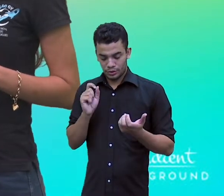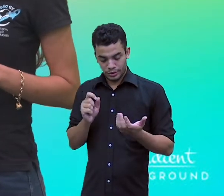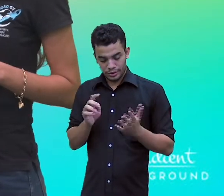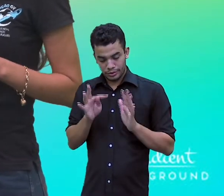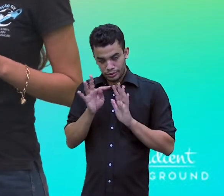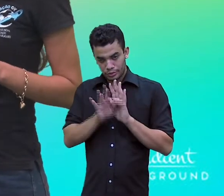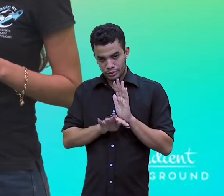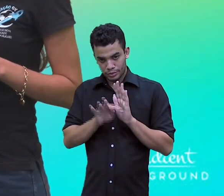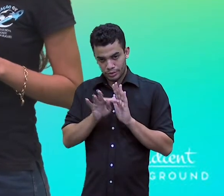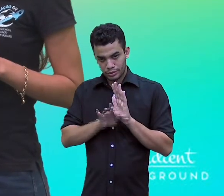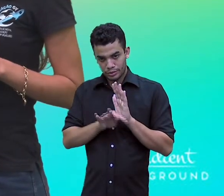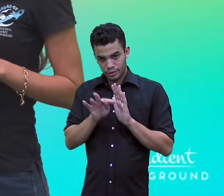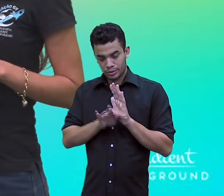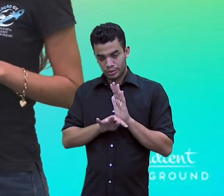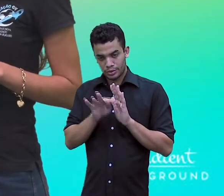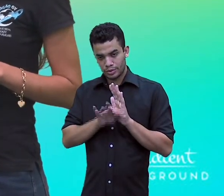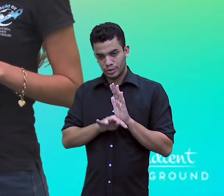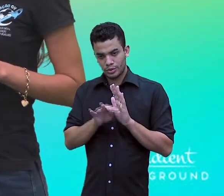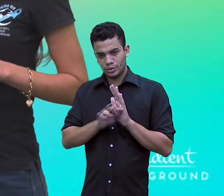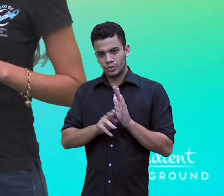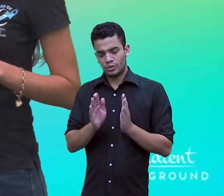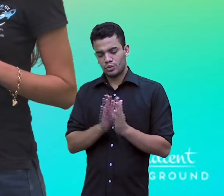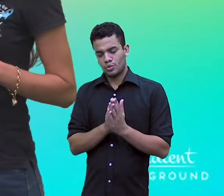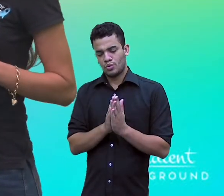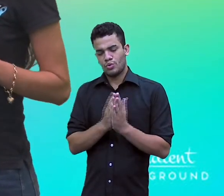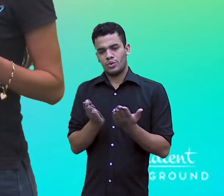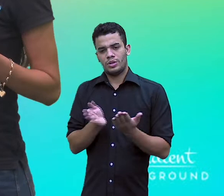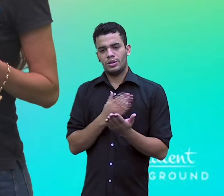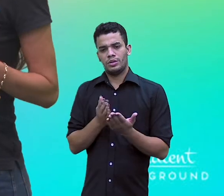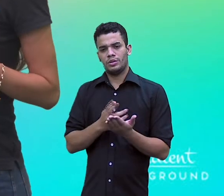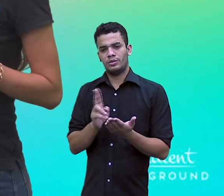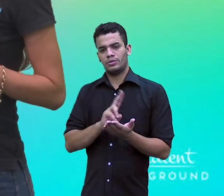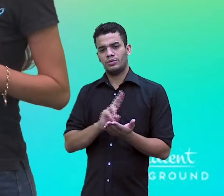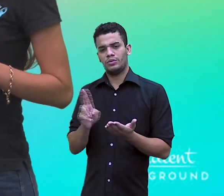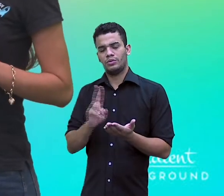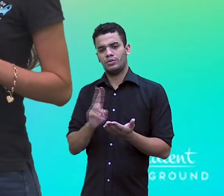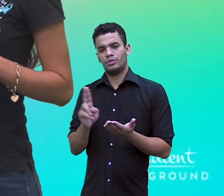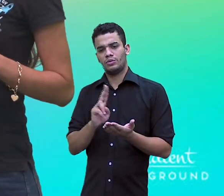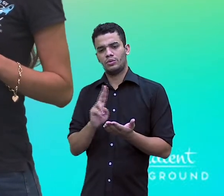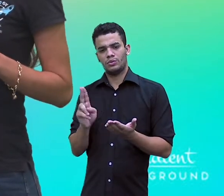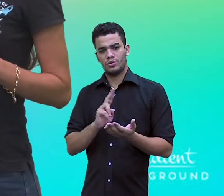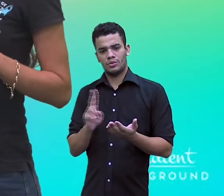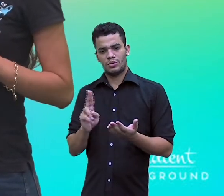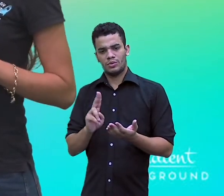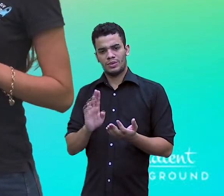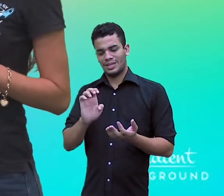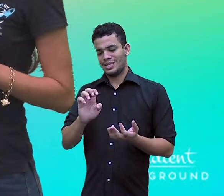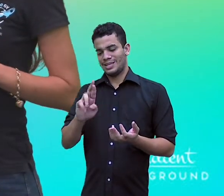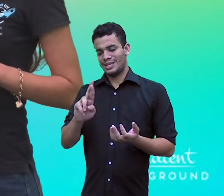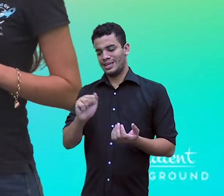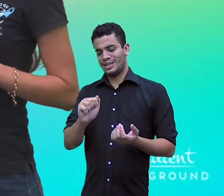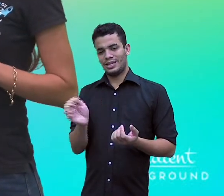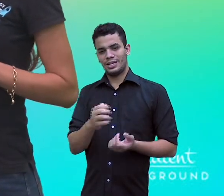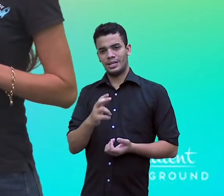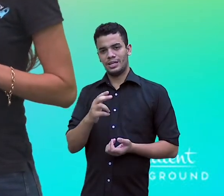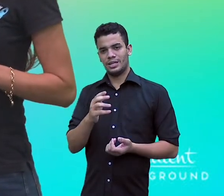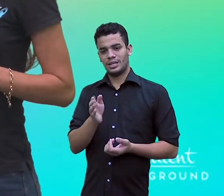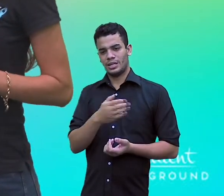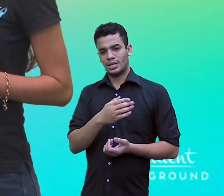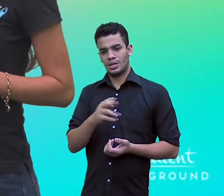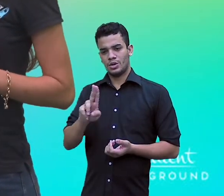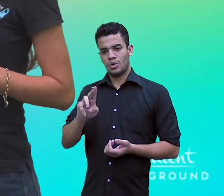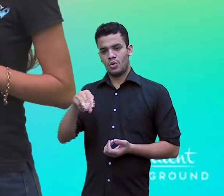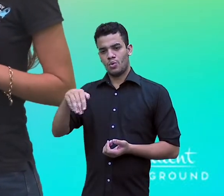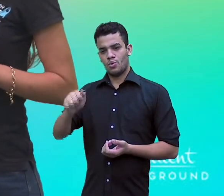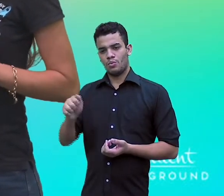do livro Era uma vez Esopo, recontada por Kátia Canton,